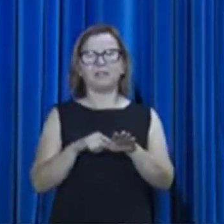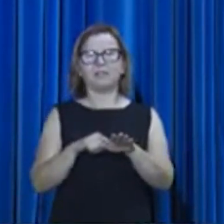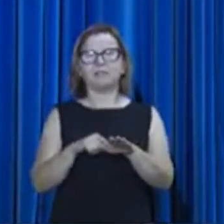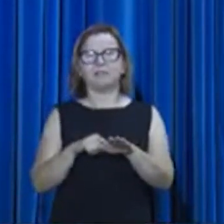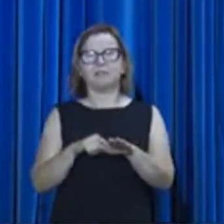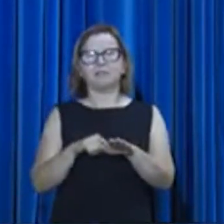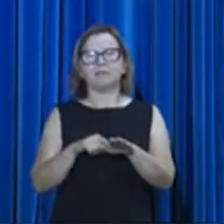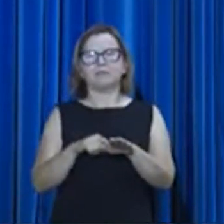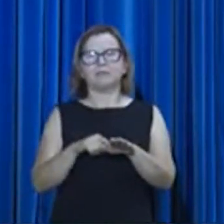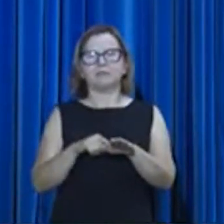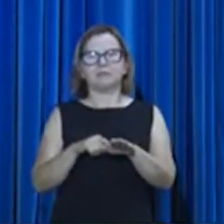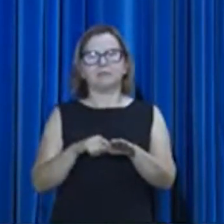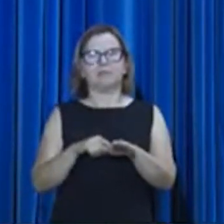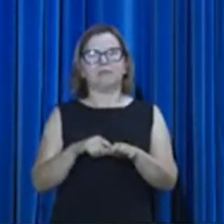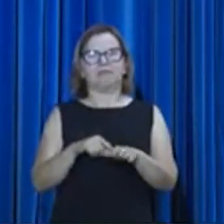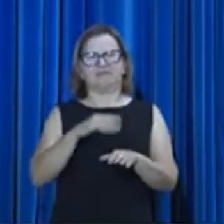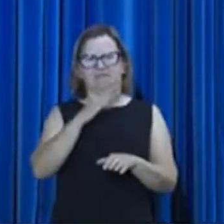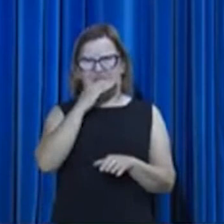provavelmente com odor,